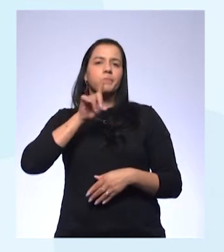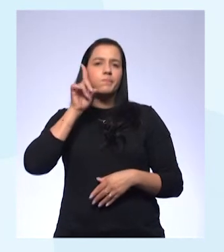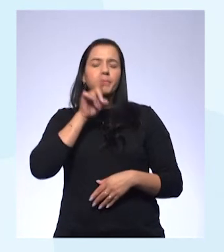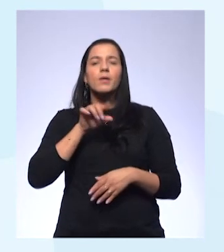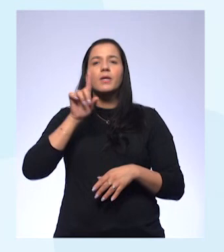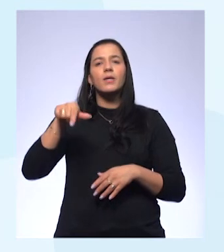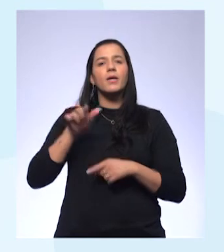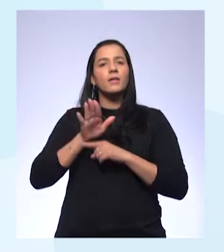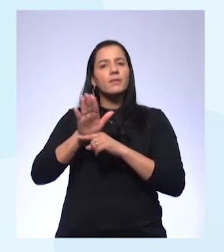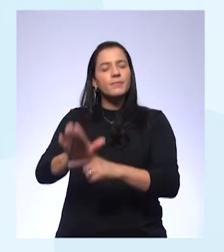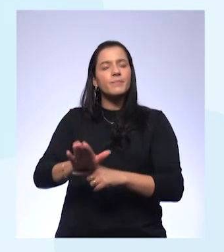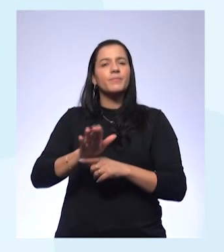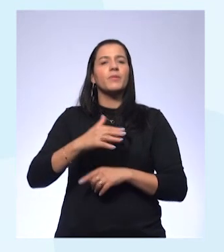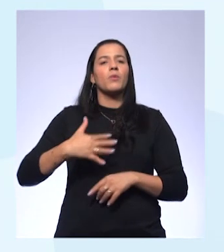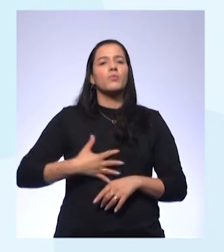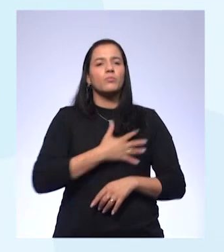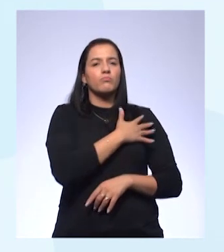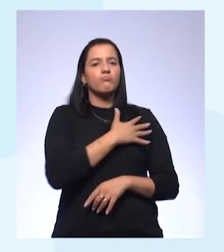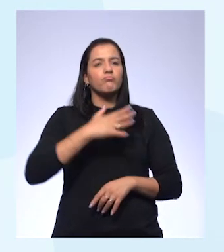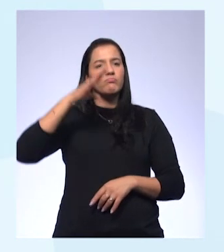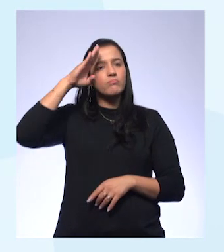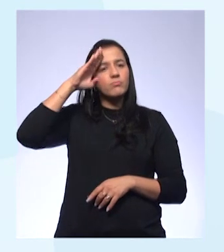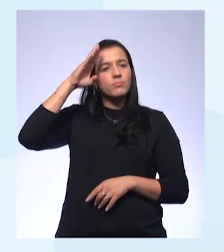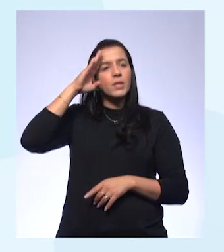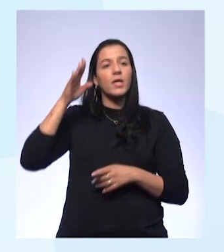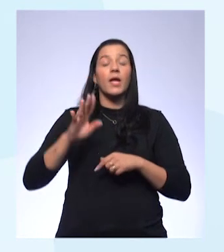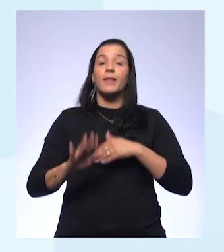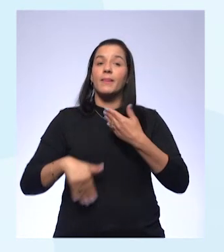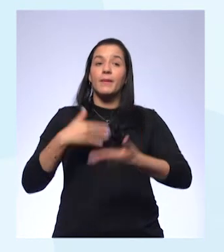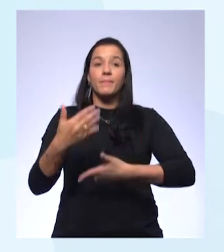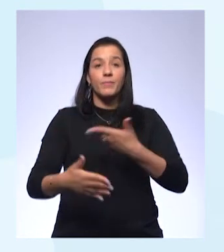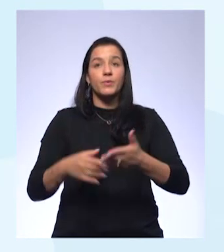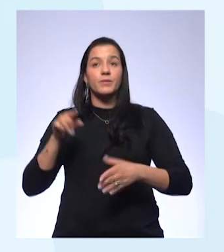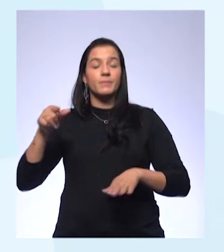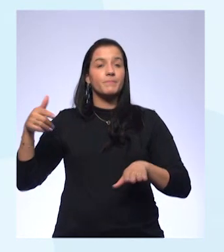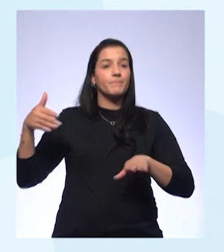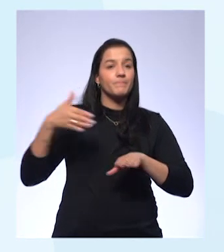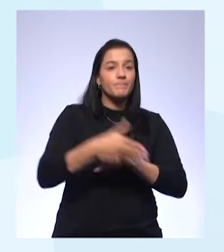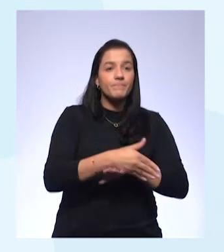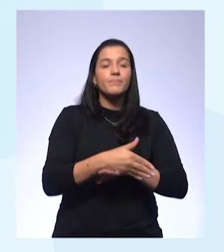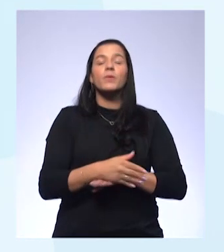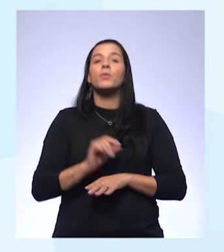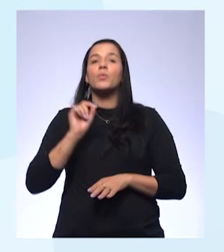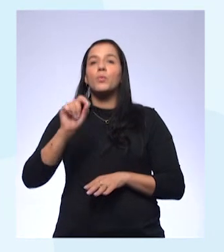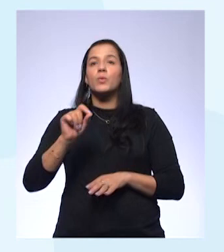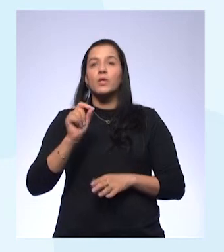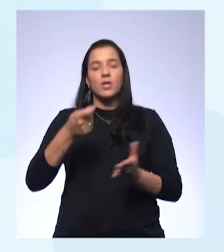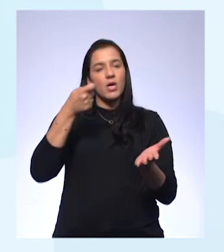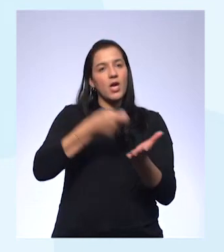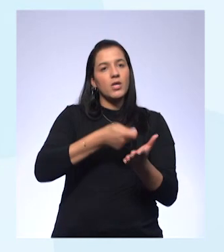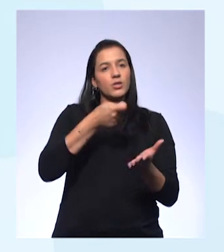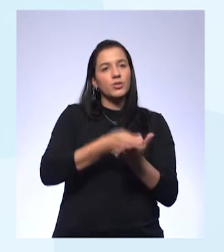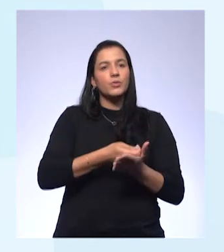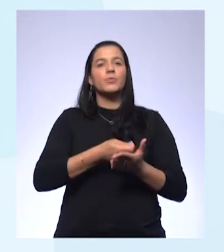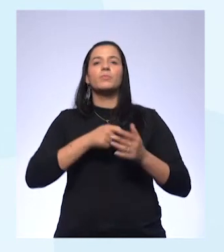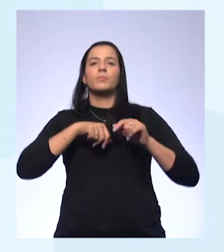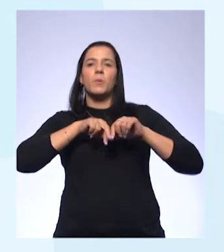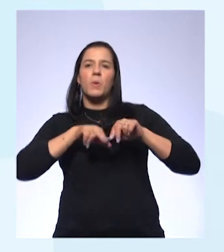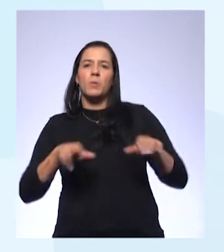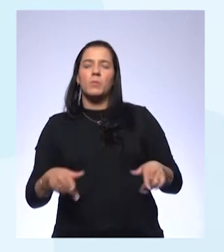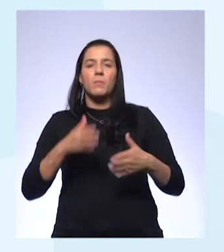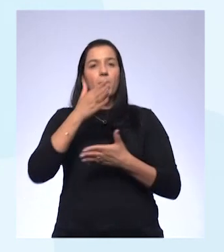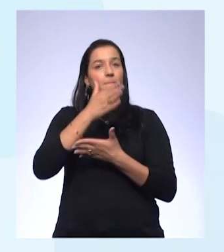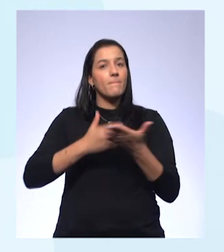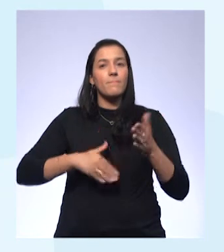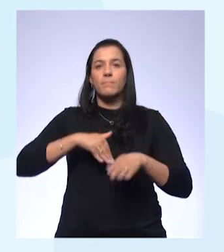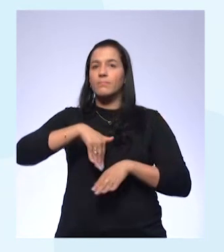militares latino-americanos e, em consequência, a interferência para a implantação de regimes ditatoriais de mais da